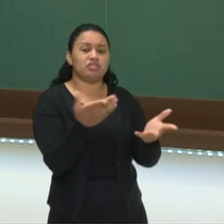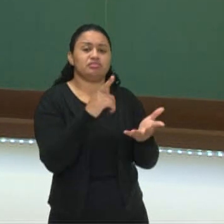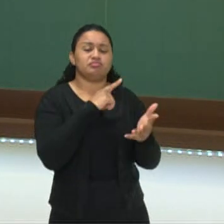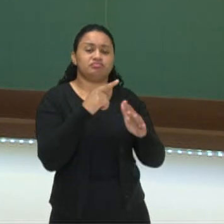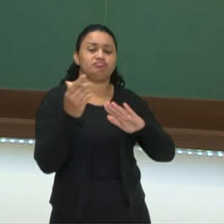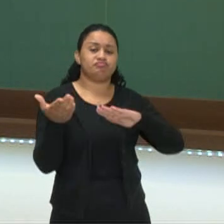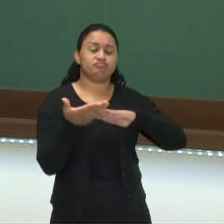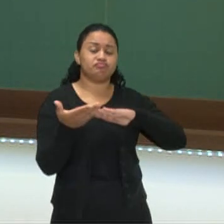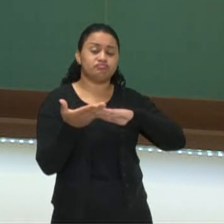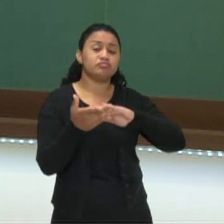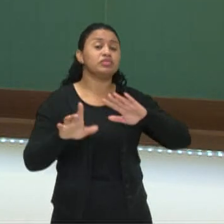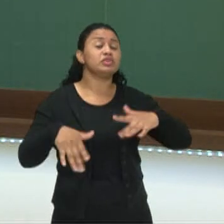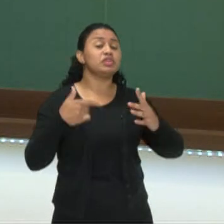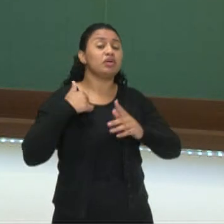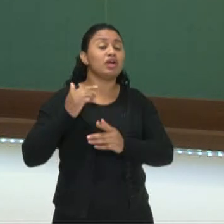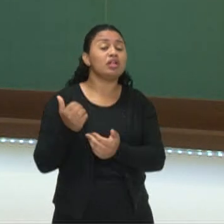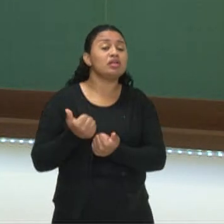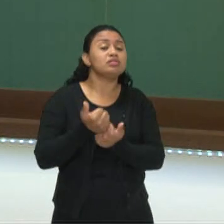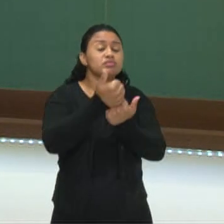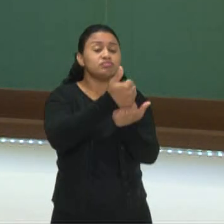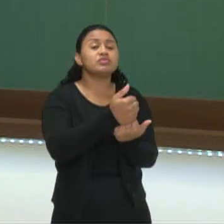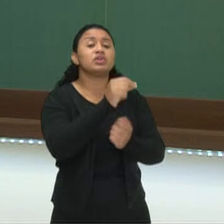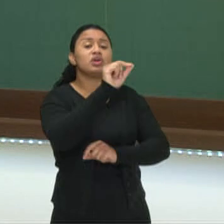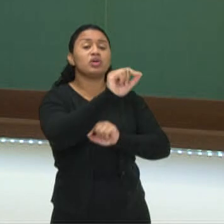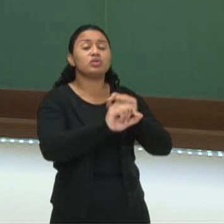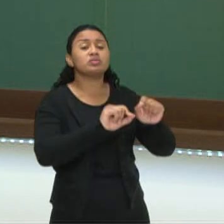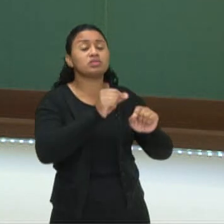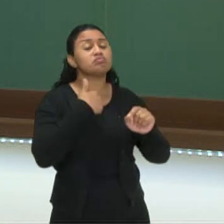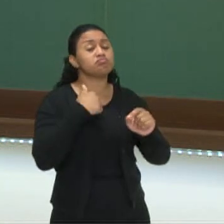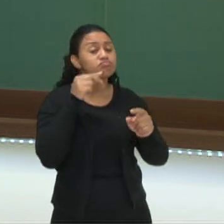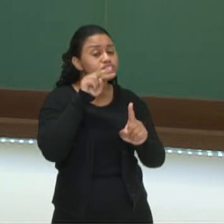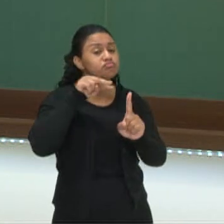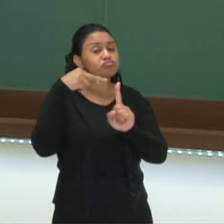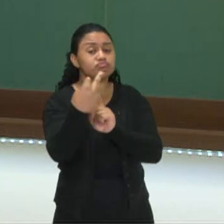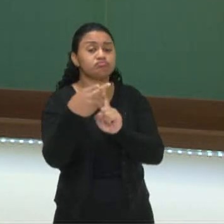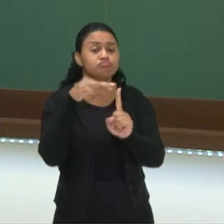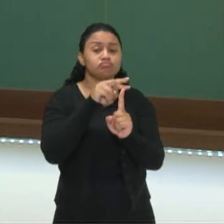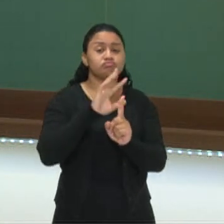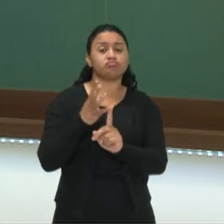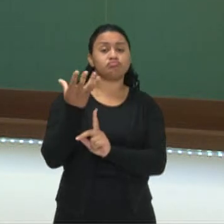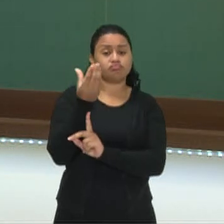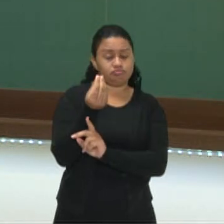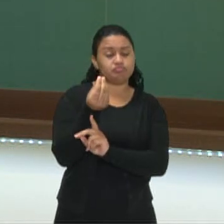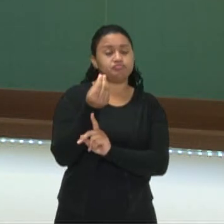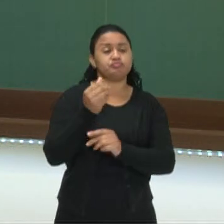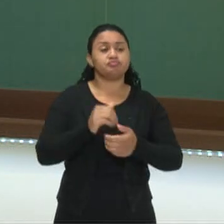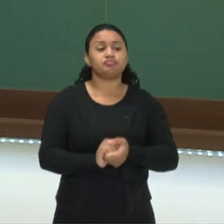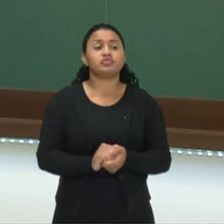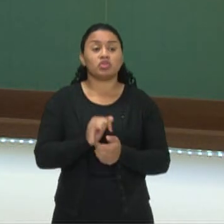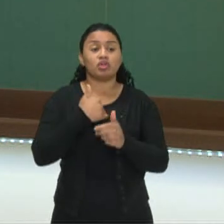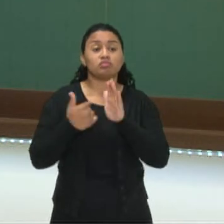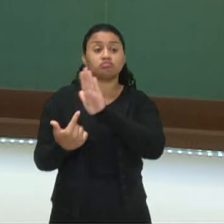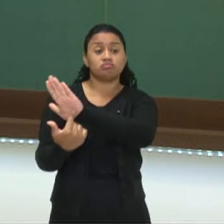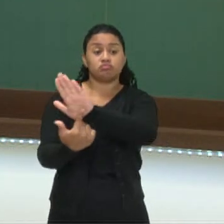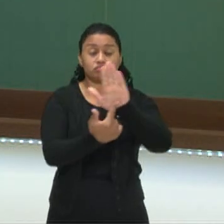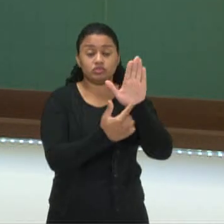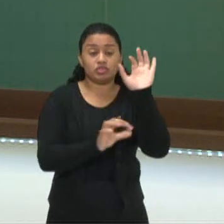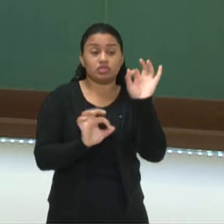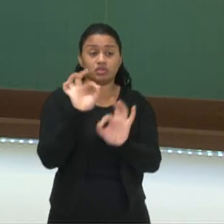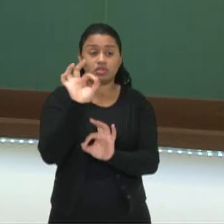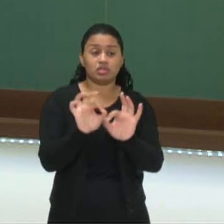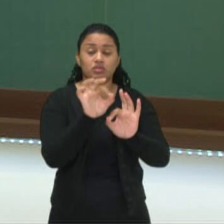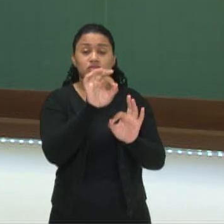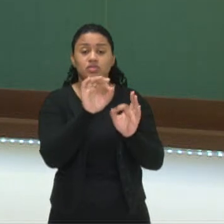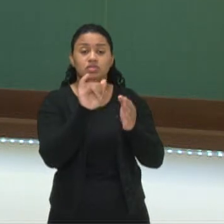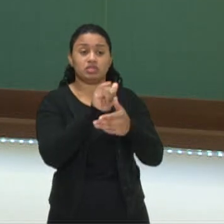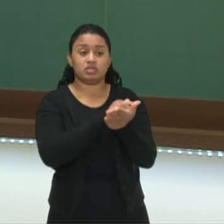Então, Marcel Duchamp foi o tutor da PEG, trazendo exatamente essa visão. E dentro de uma das exposições que ela organiza em Nova York, sendo que ela estava